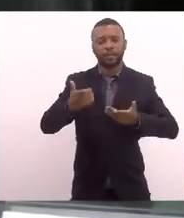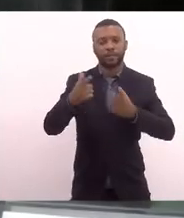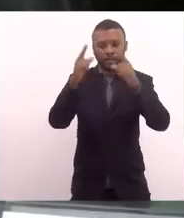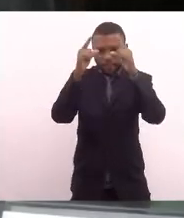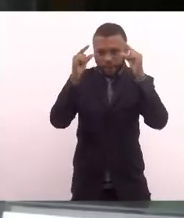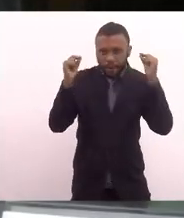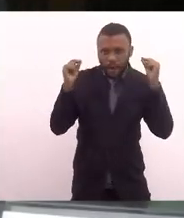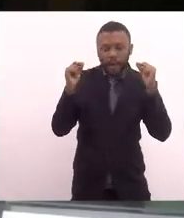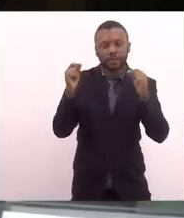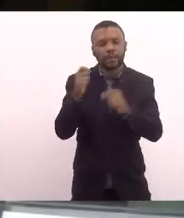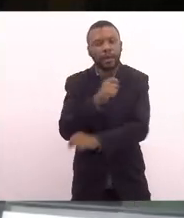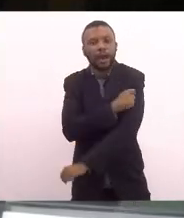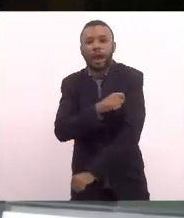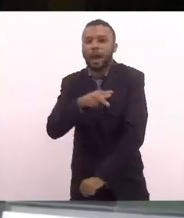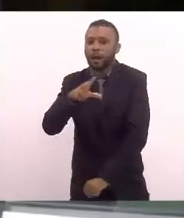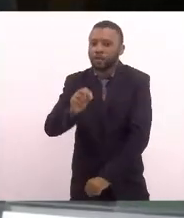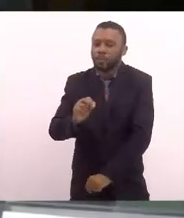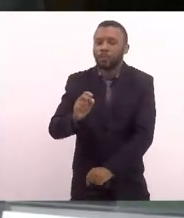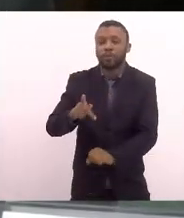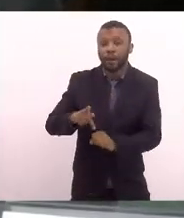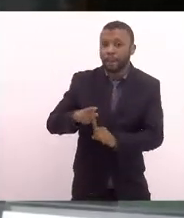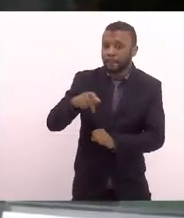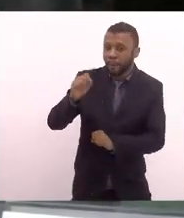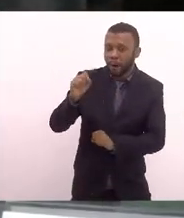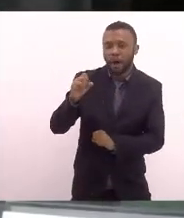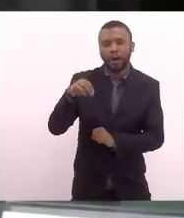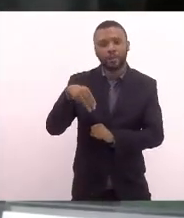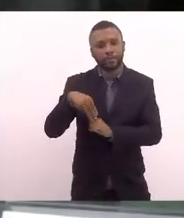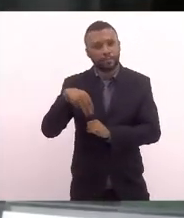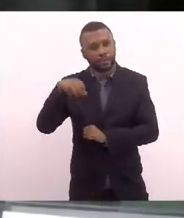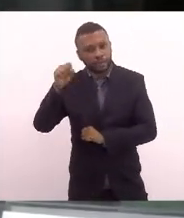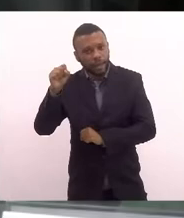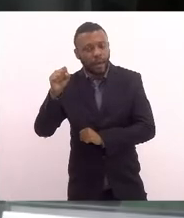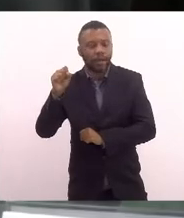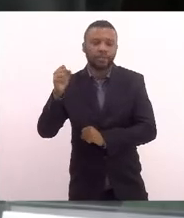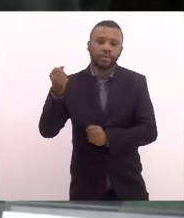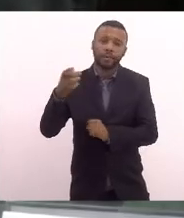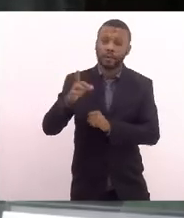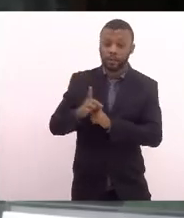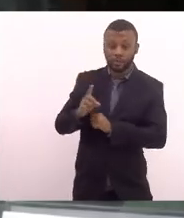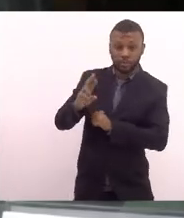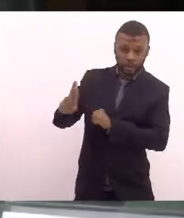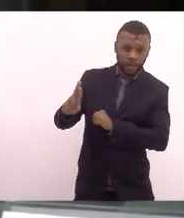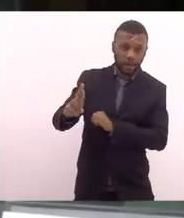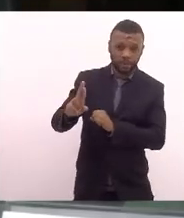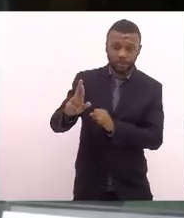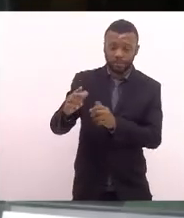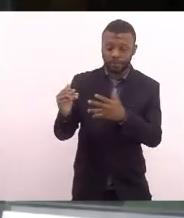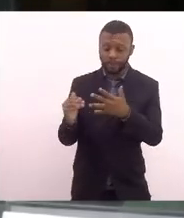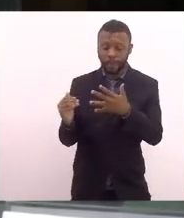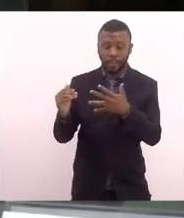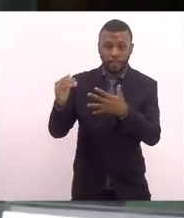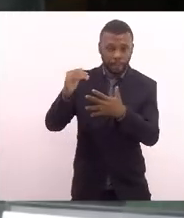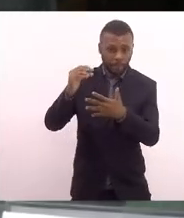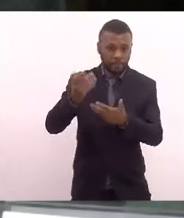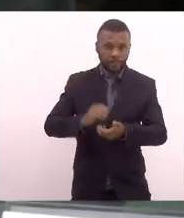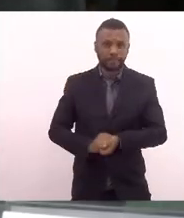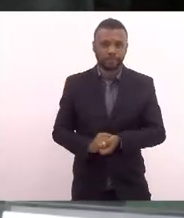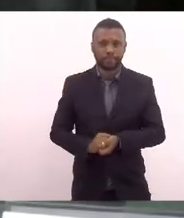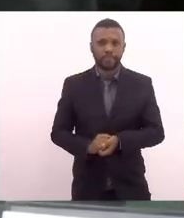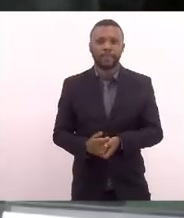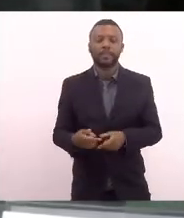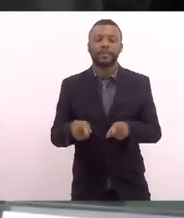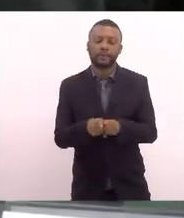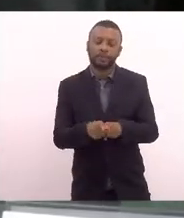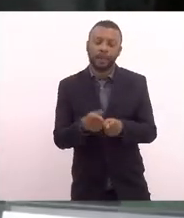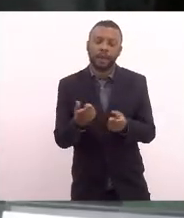enfermagem, estudantes de pós-graduação, de mestrado, lato sensu e nos demais segmentos. E eu não poderia deixar de